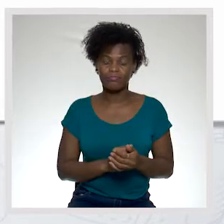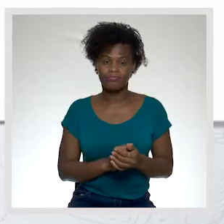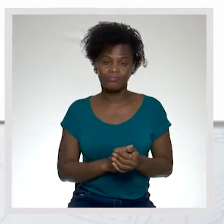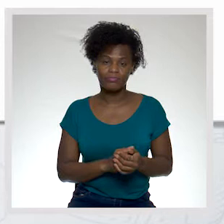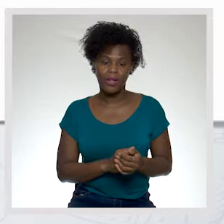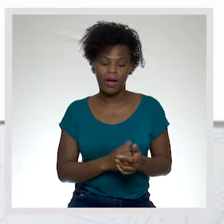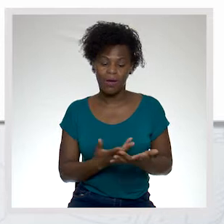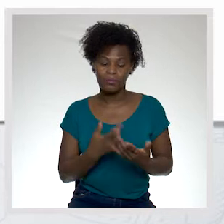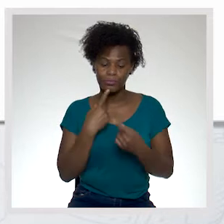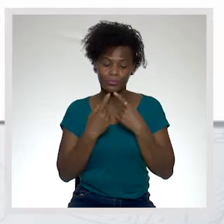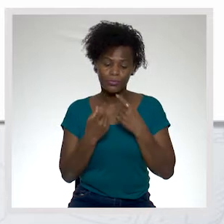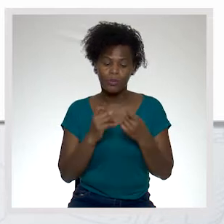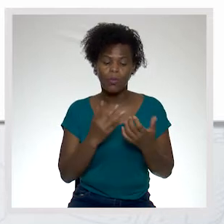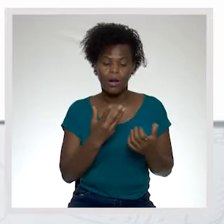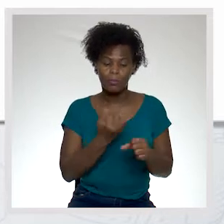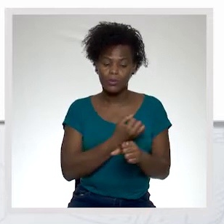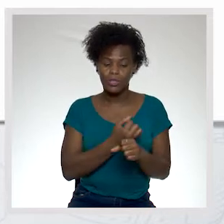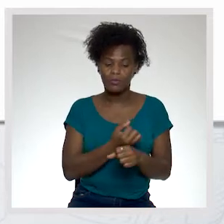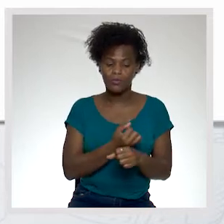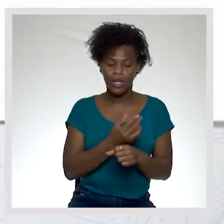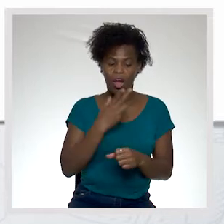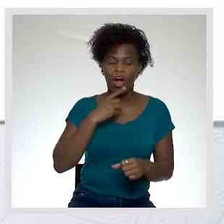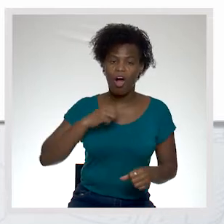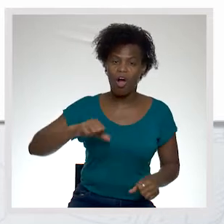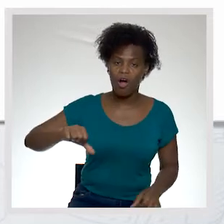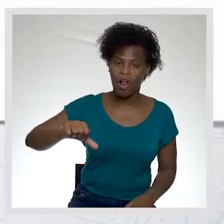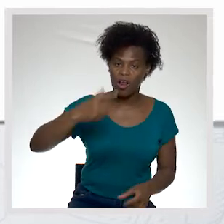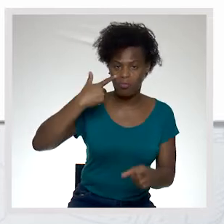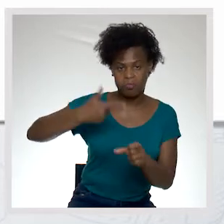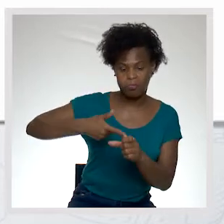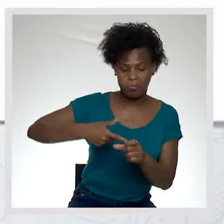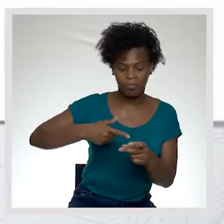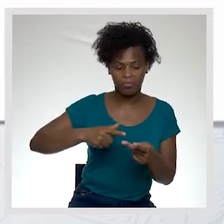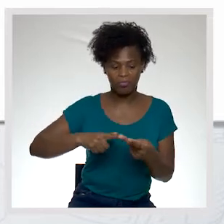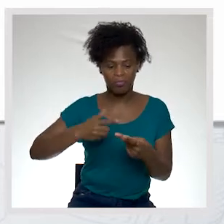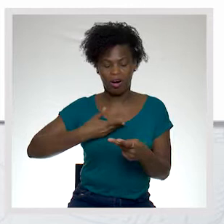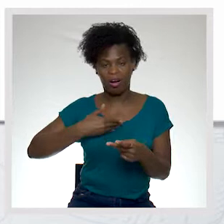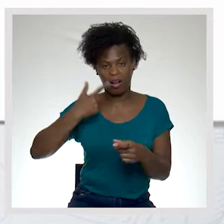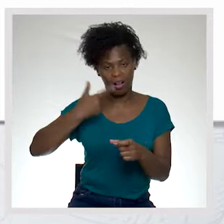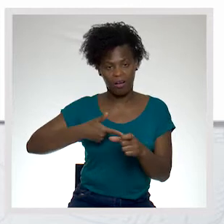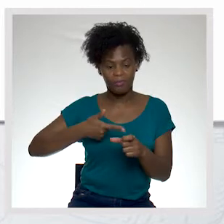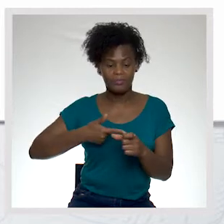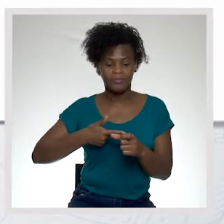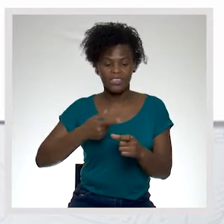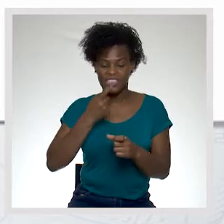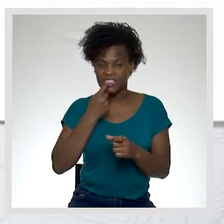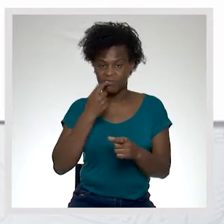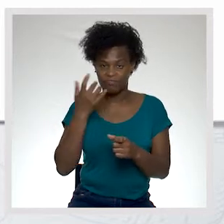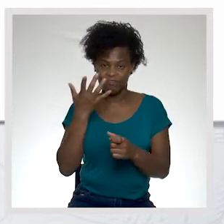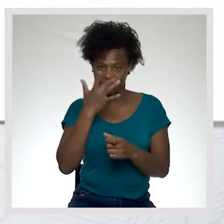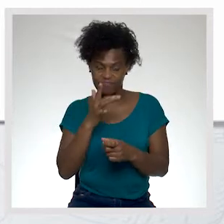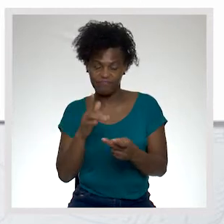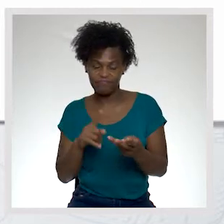Será que a produção de óleo diesel, gasolina, carvão mineral,